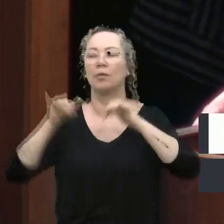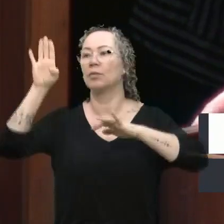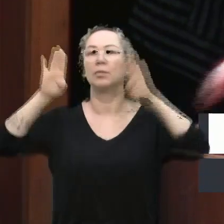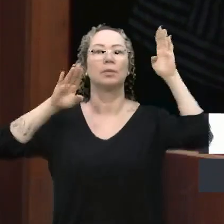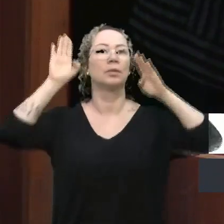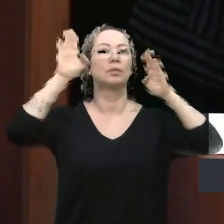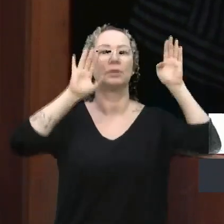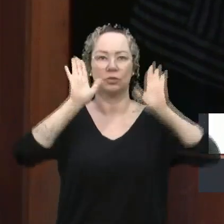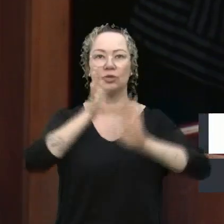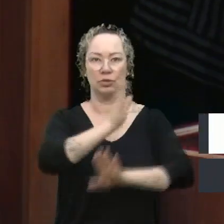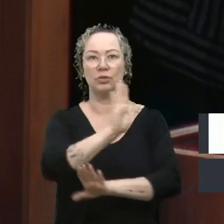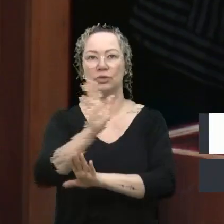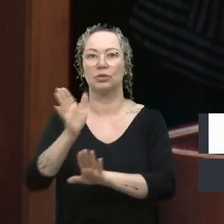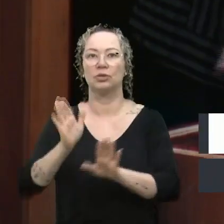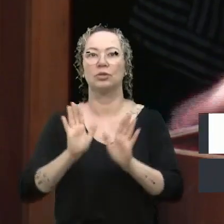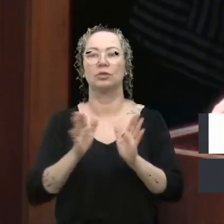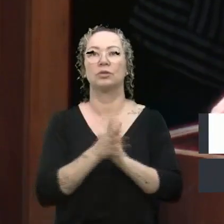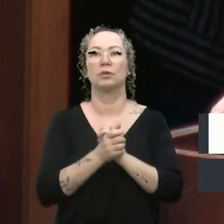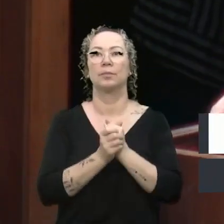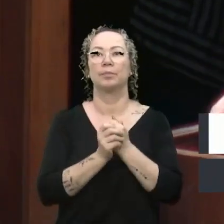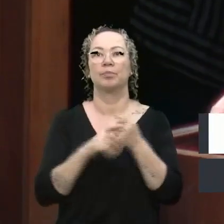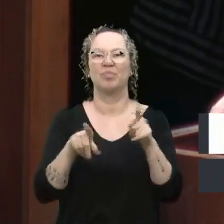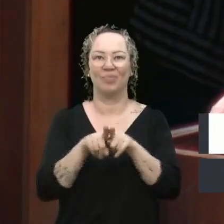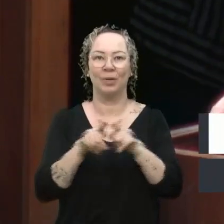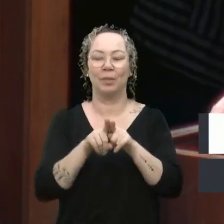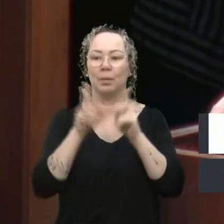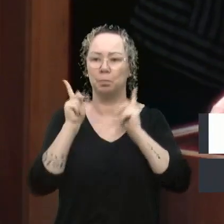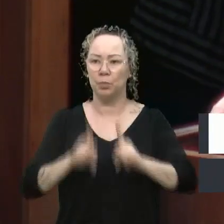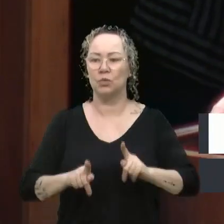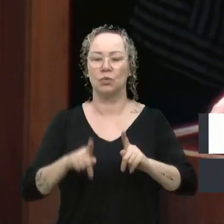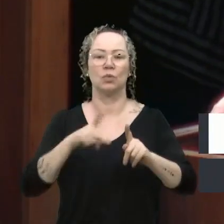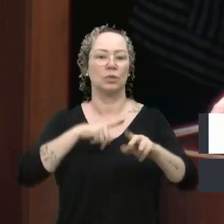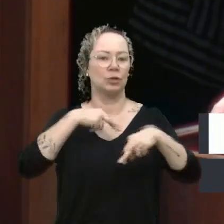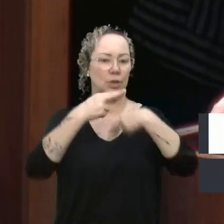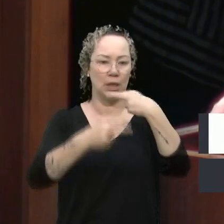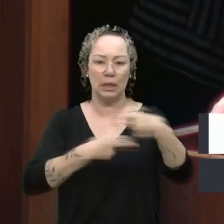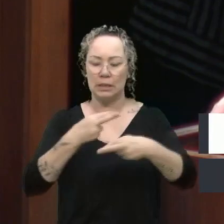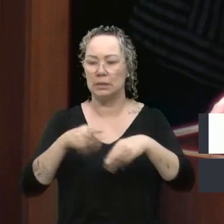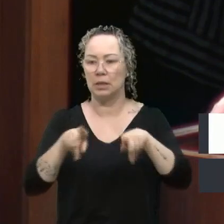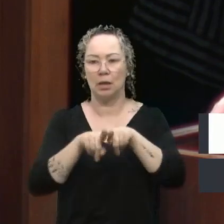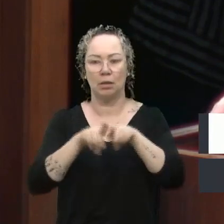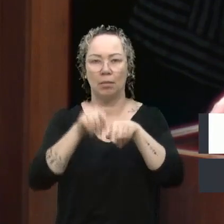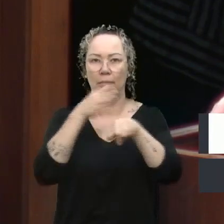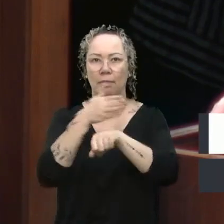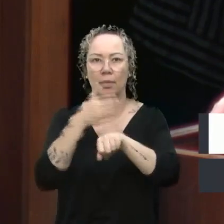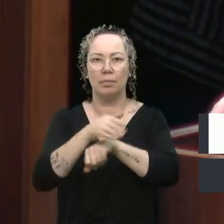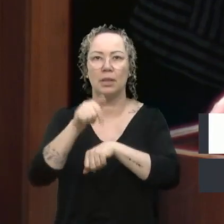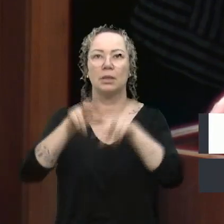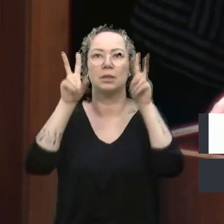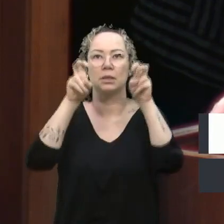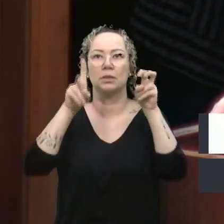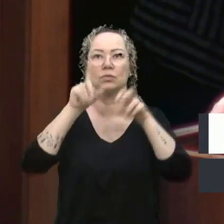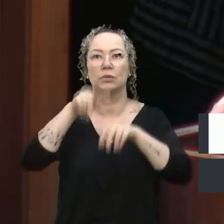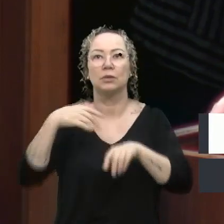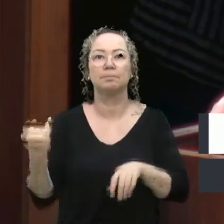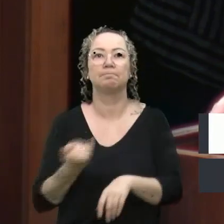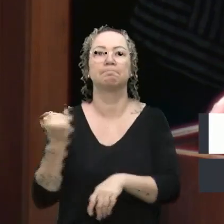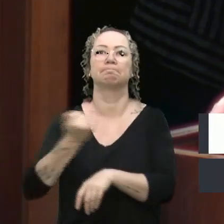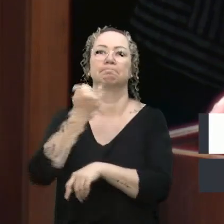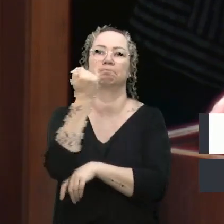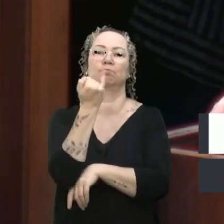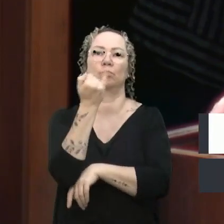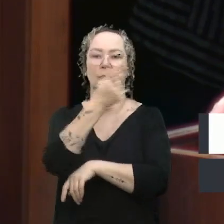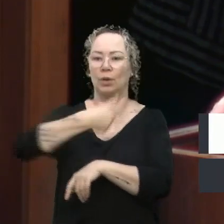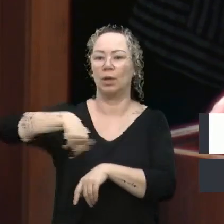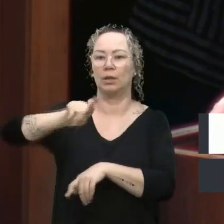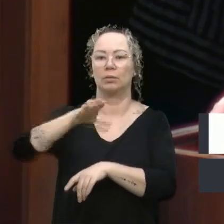concedo. Bortola. Diversos envolvidos nessa temática tão importante para o nosso